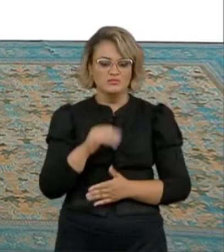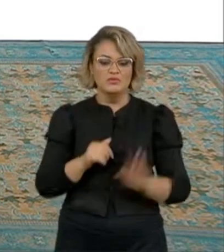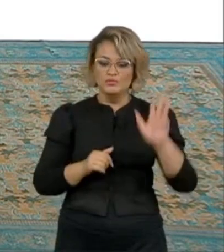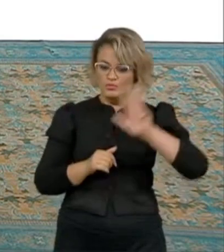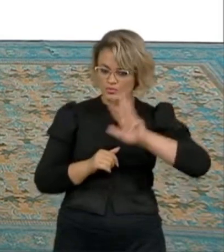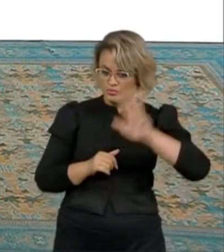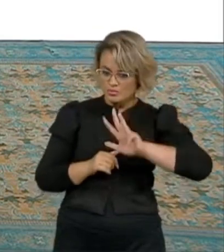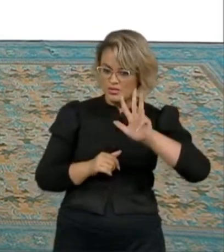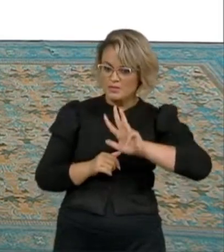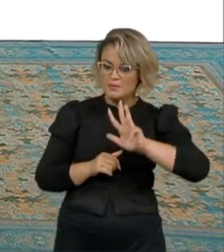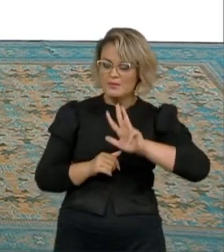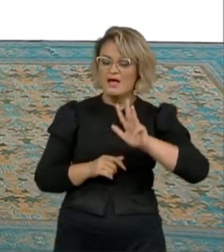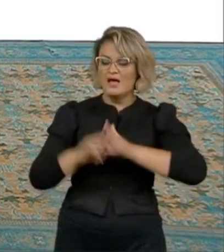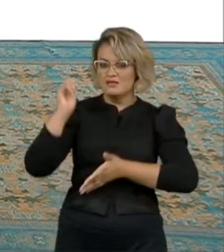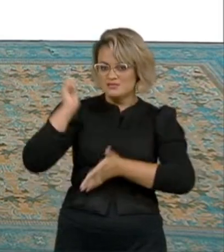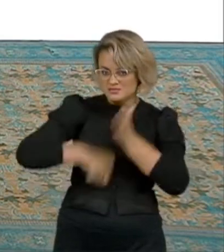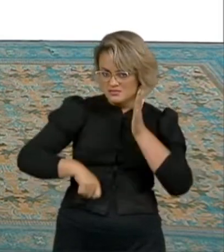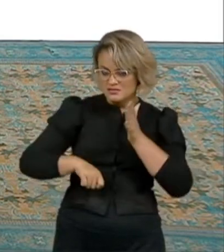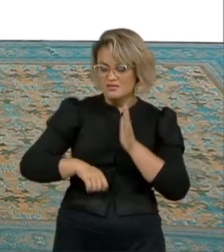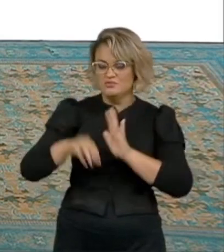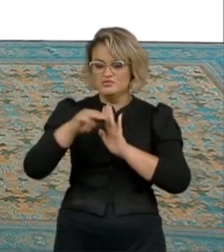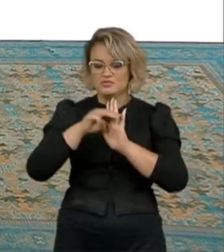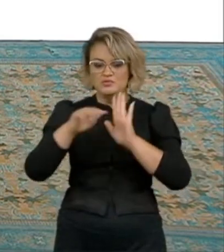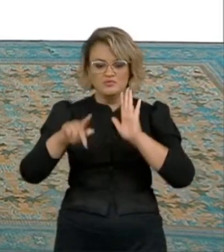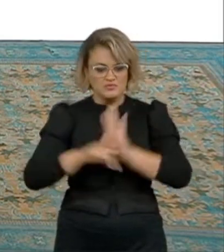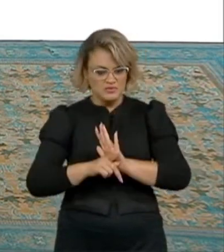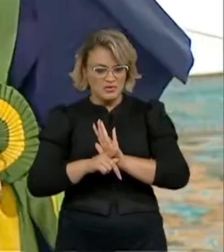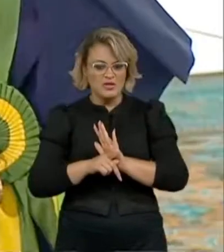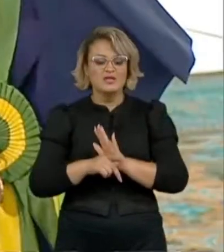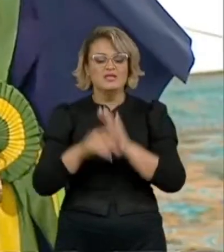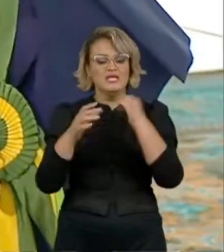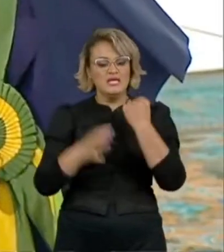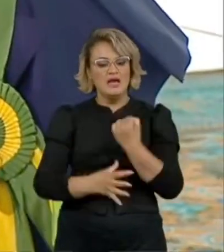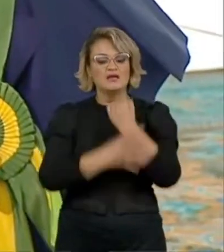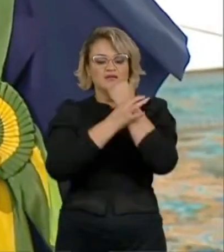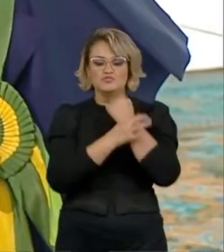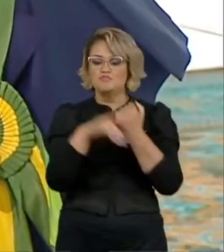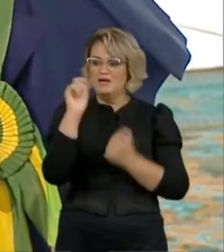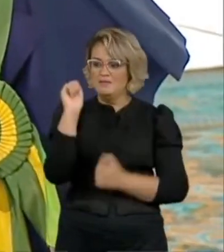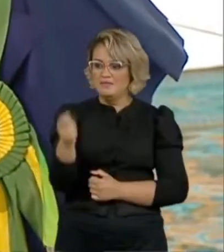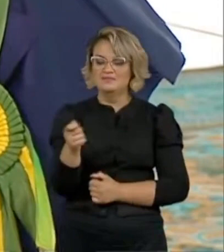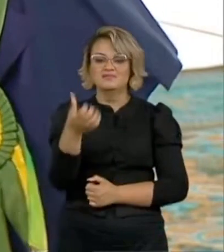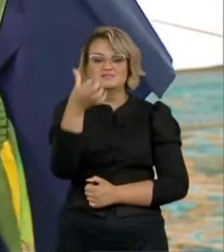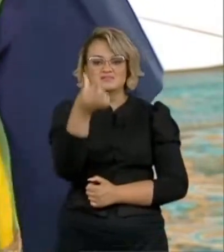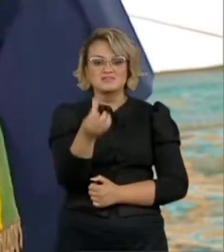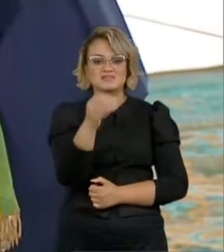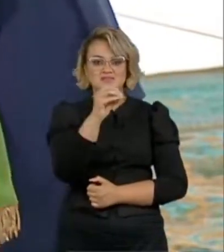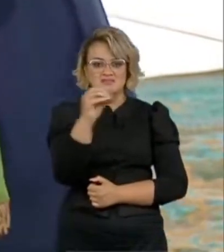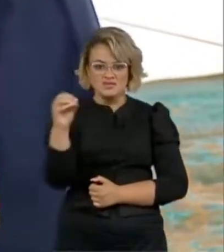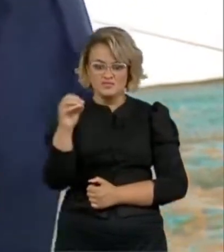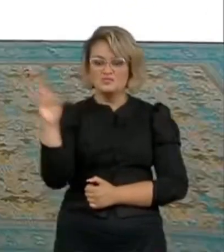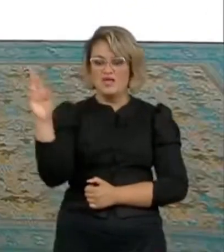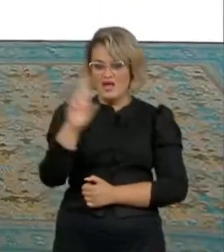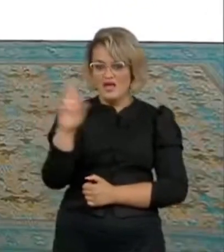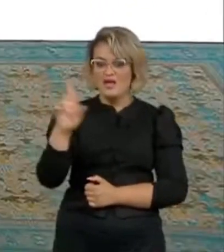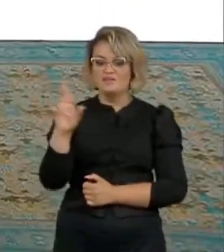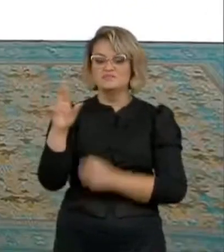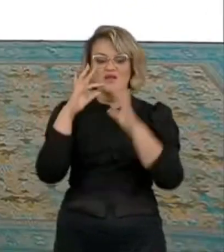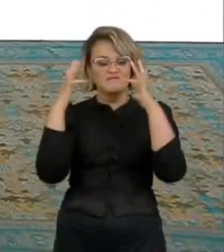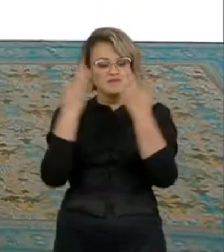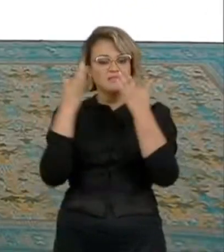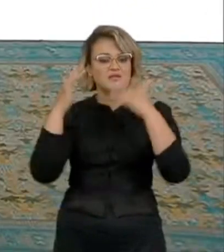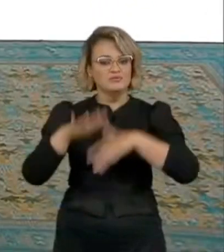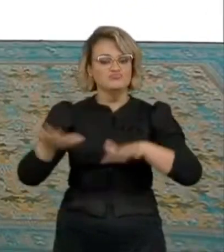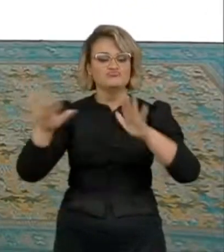da República assina a medida provisória que garante o pagamento de r$ 600 para todas as